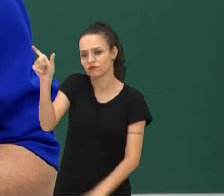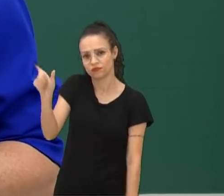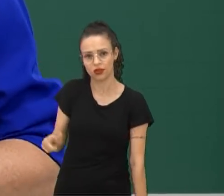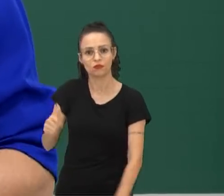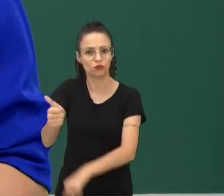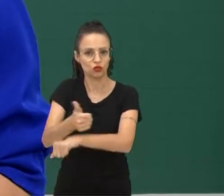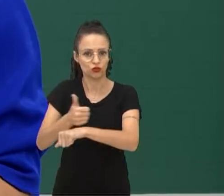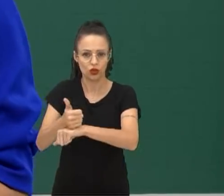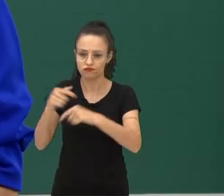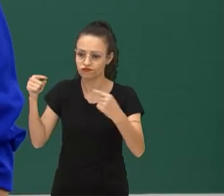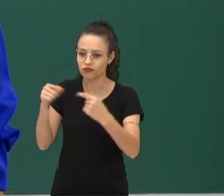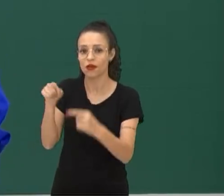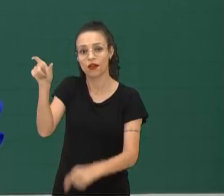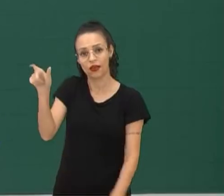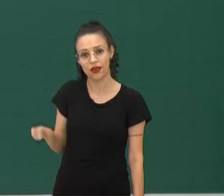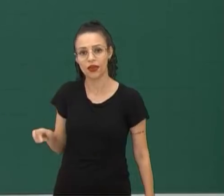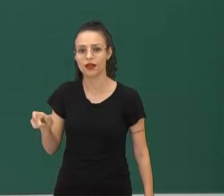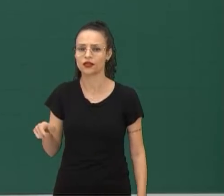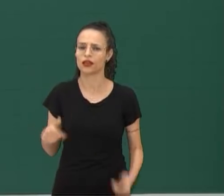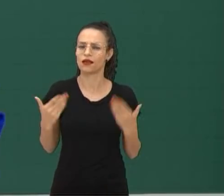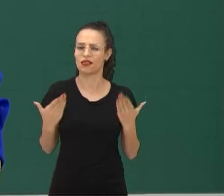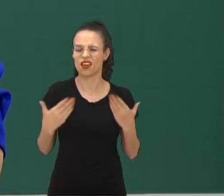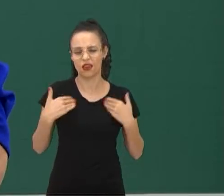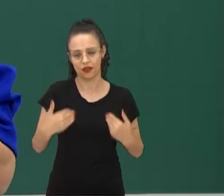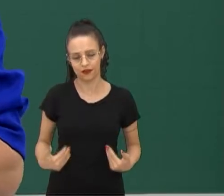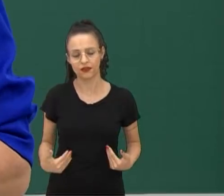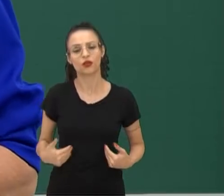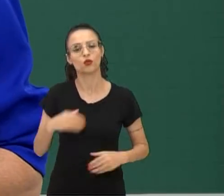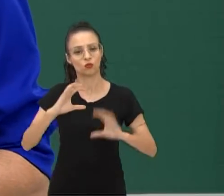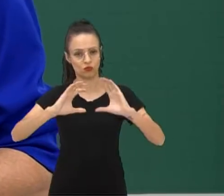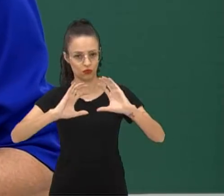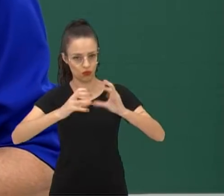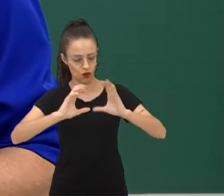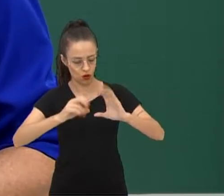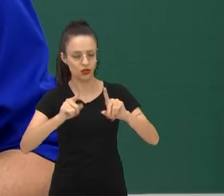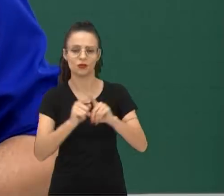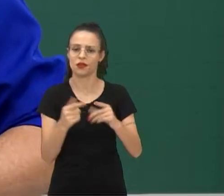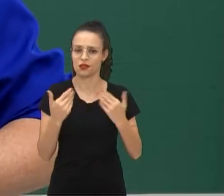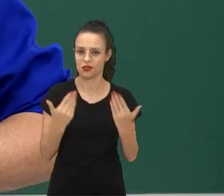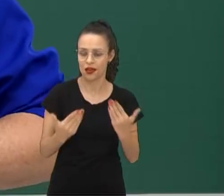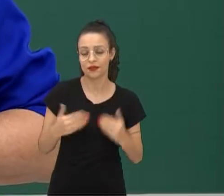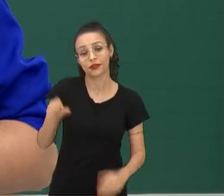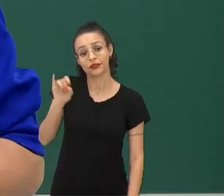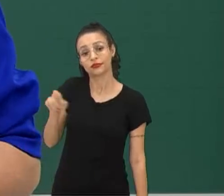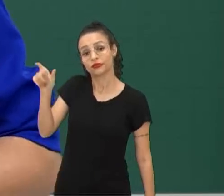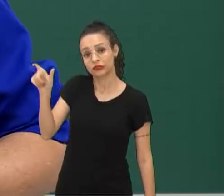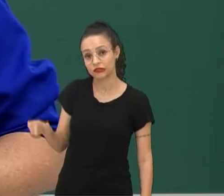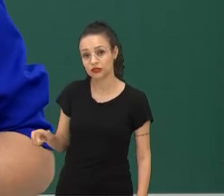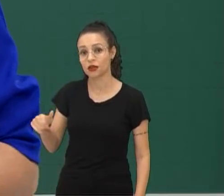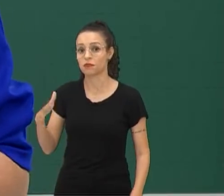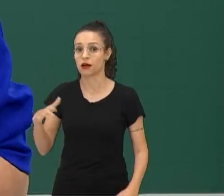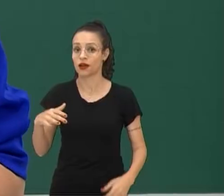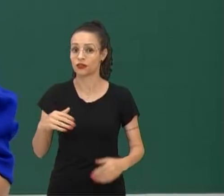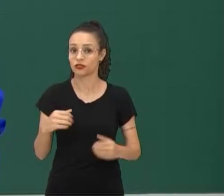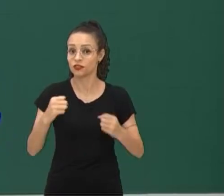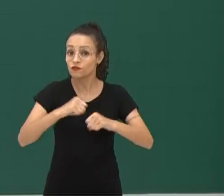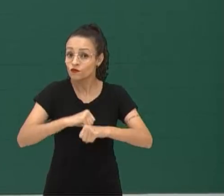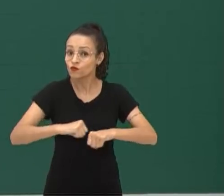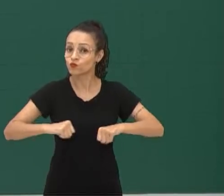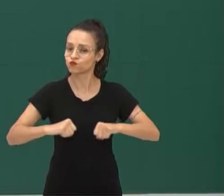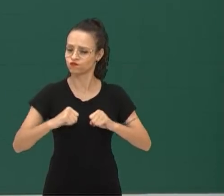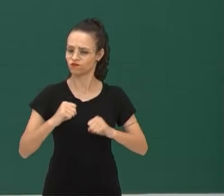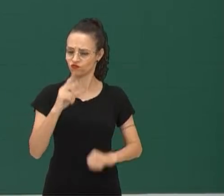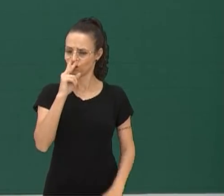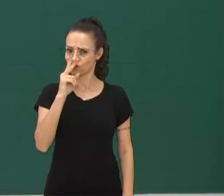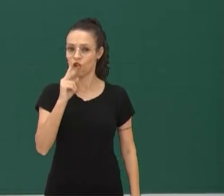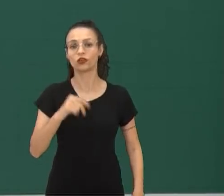jogador, né? Então, se ele é um jogador mais leve, por exemplo, a bola vai ser um pouquinho mais leve. Se é um jogador mais pesado, mais forte, a bola